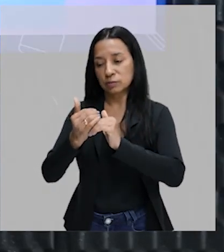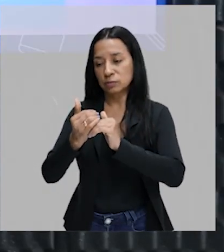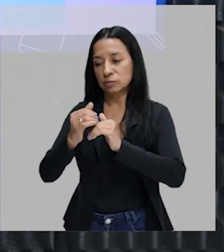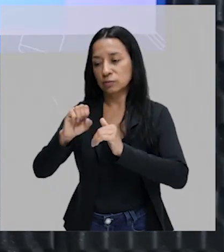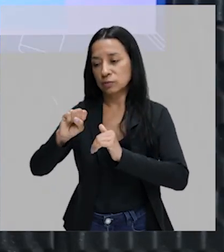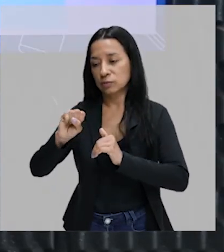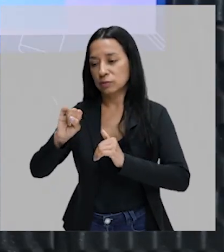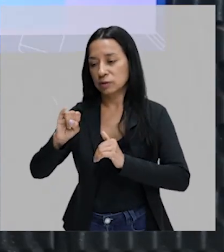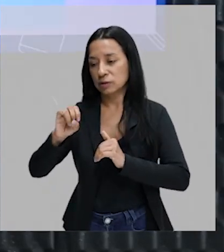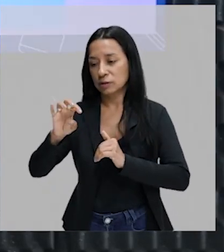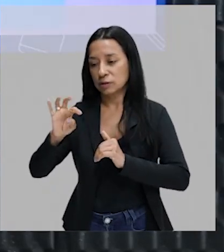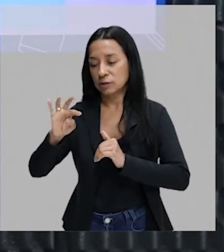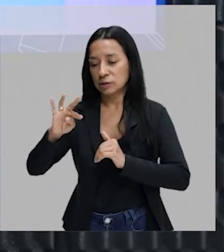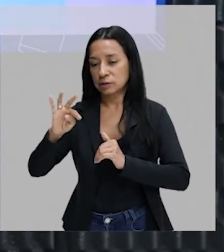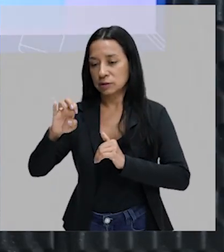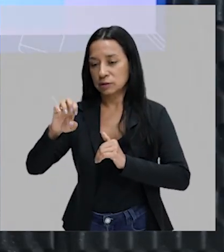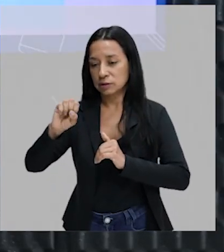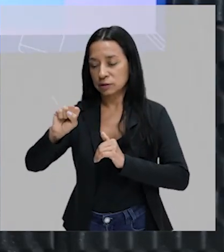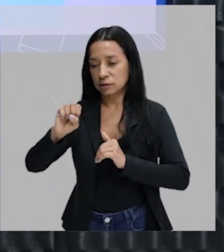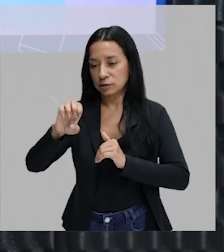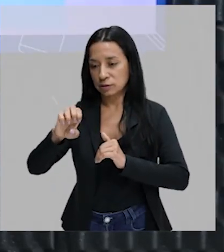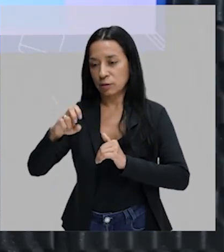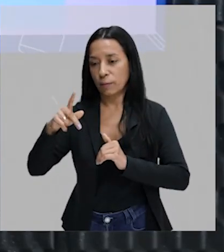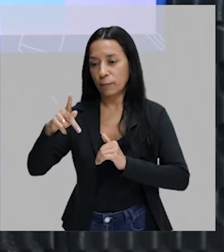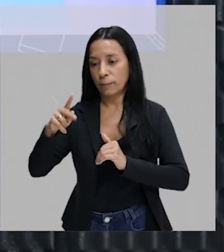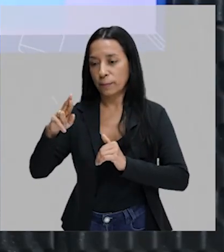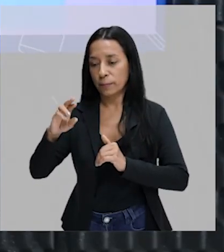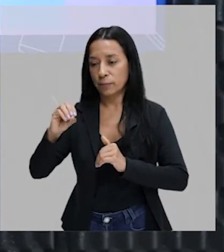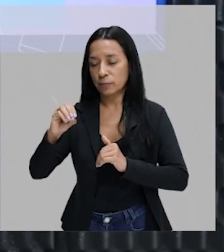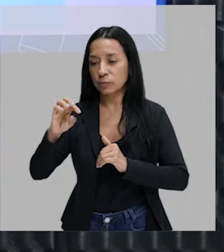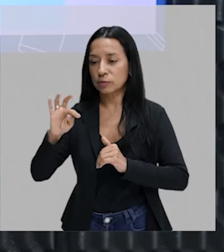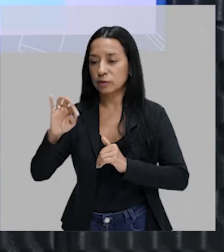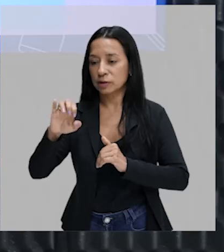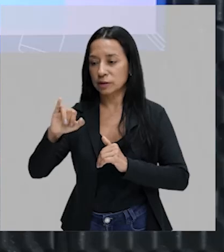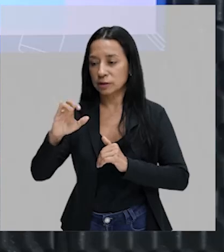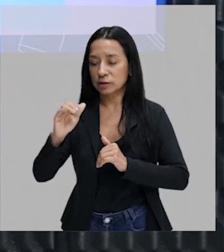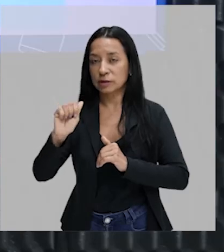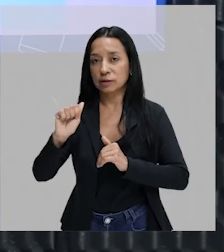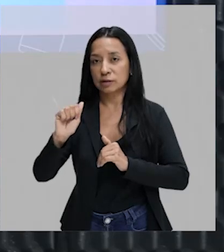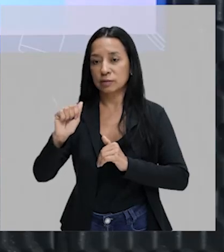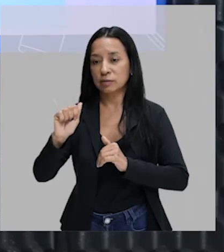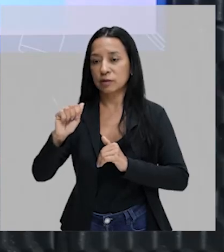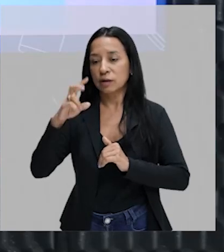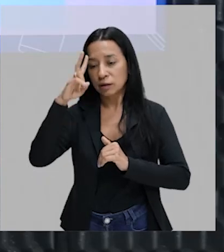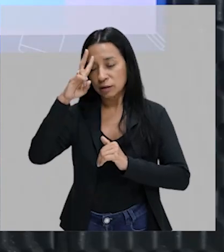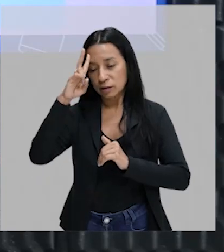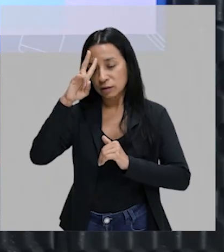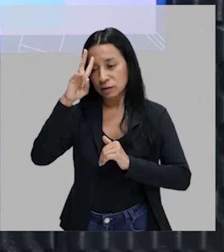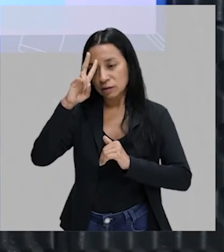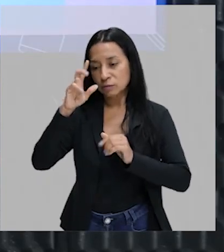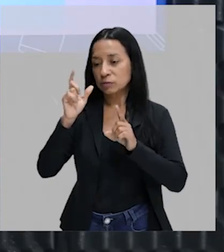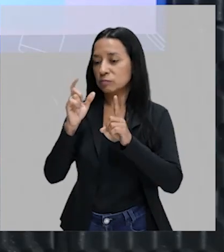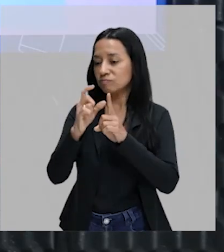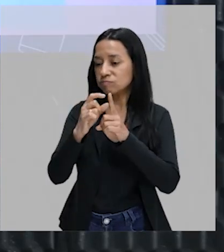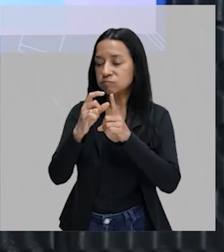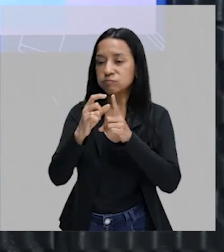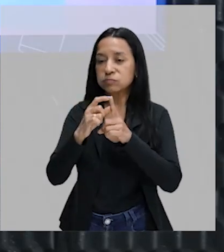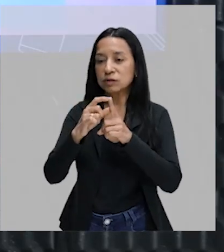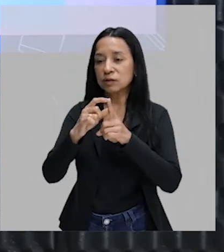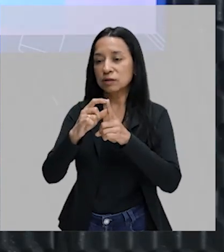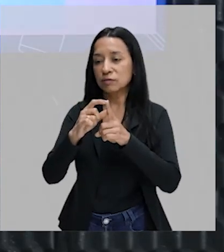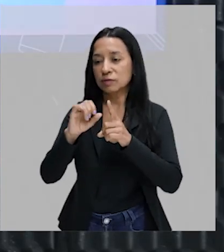proteica ou de produção de uma proteína. Tá? Lembra que em biologia a palavra síntese é a mesma coisa